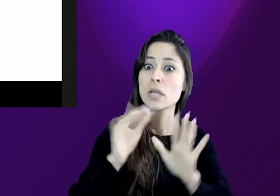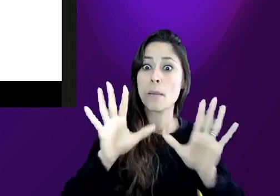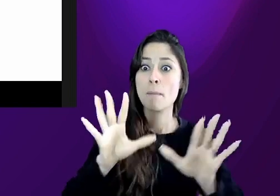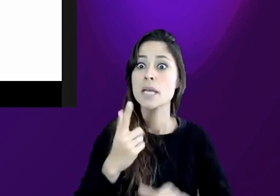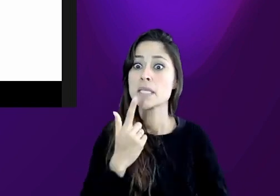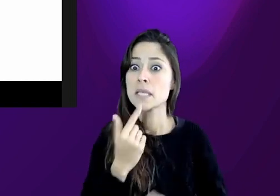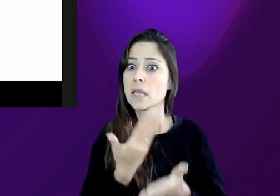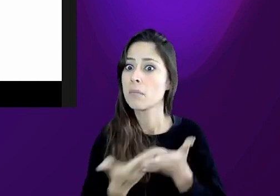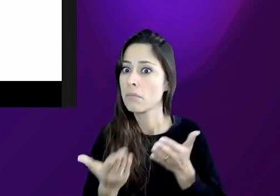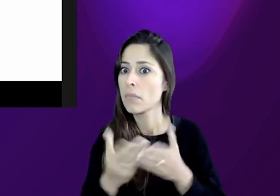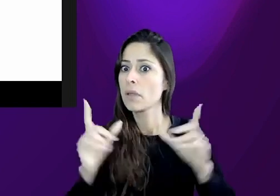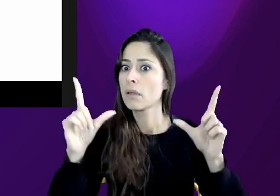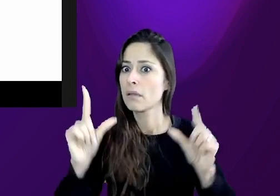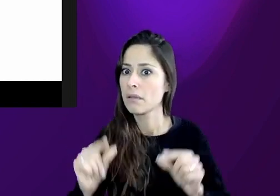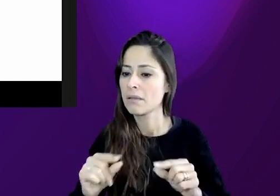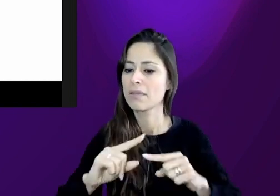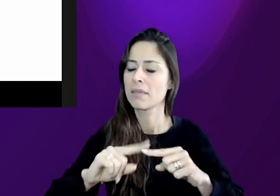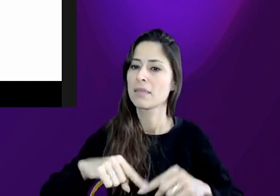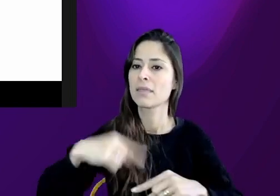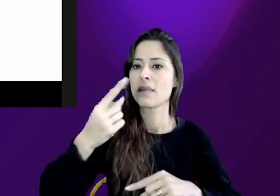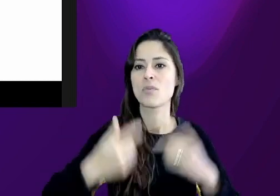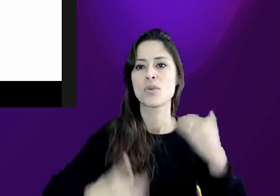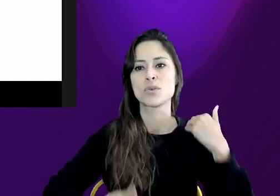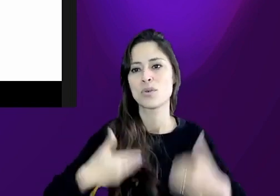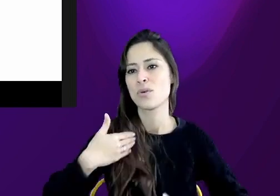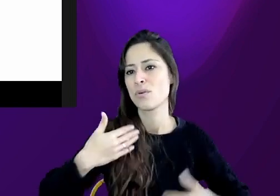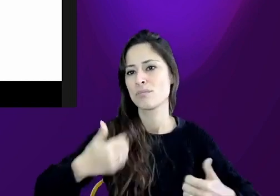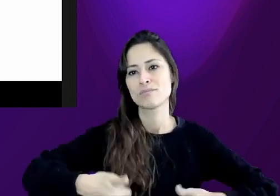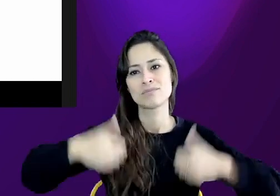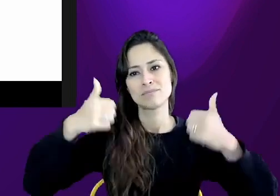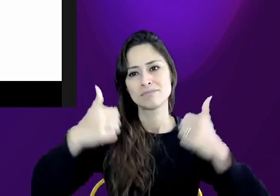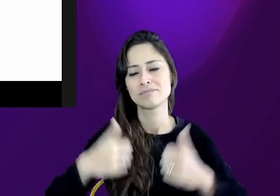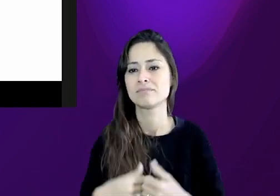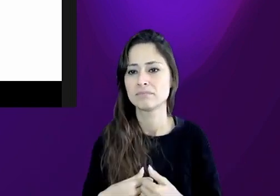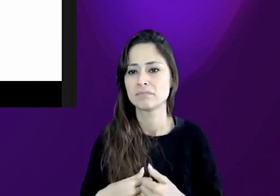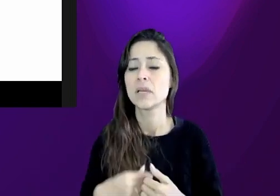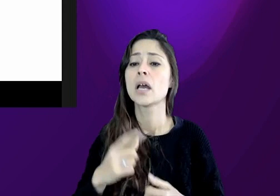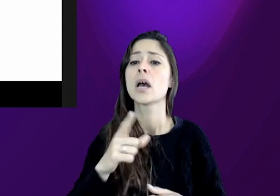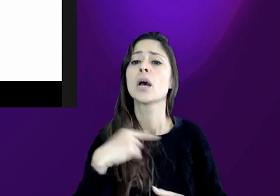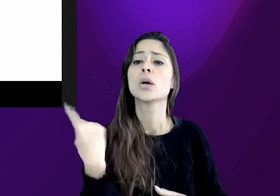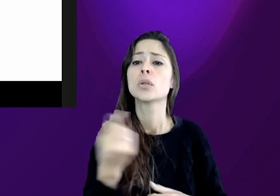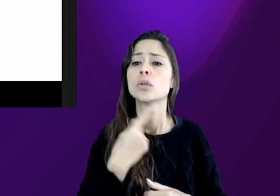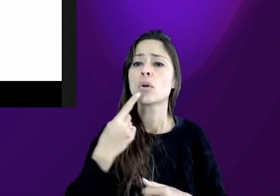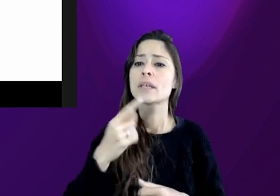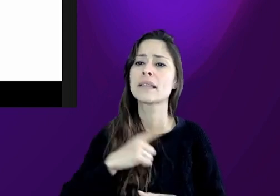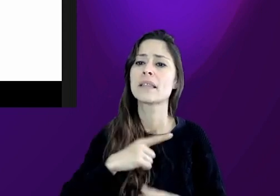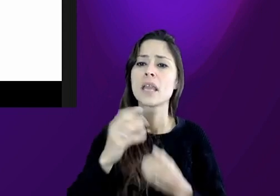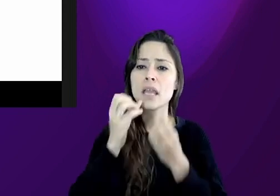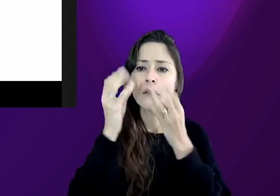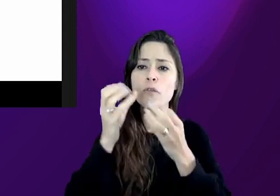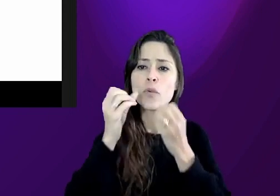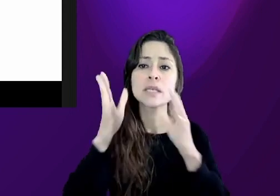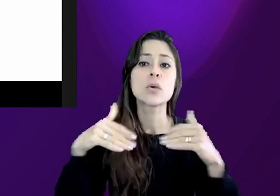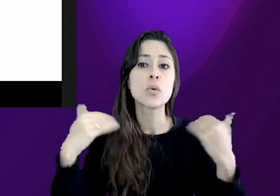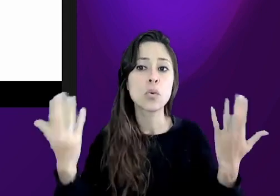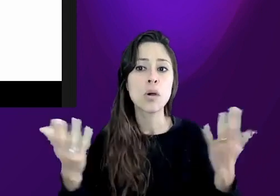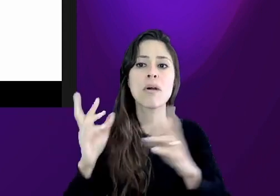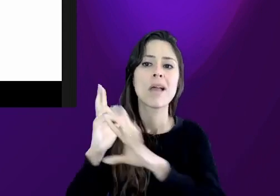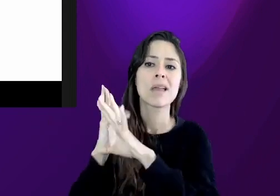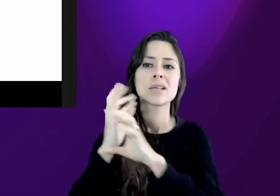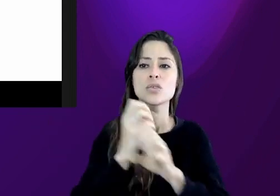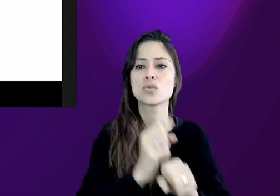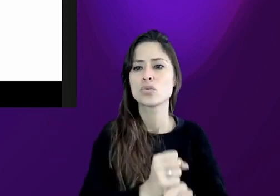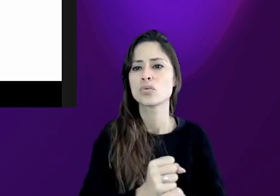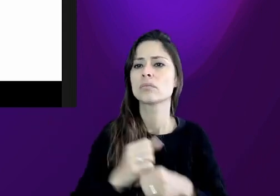rápida. Isso a um custo financeiro maior. E o que nós temos de informações até hoje em dia é de que os resultados de longo prazo são pelo